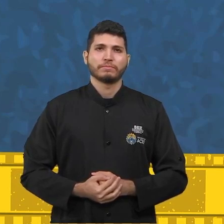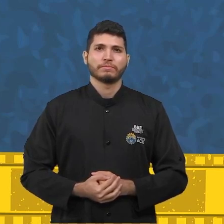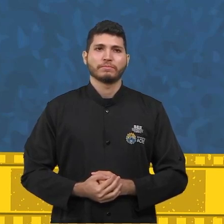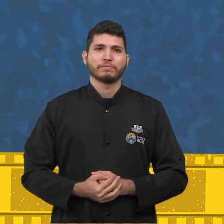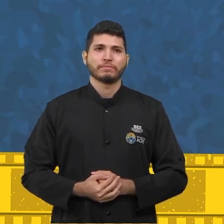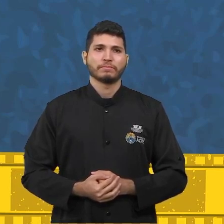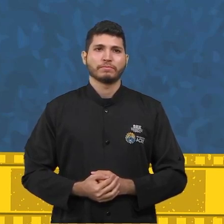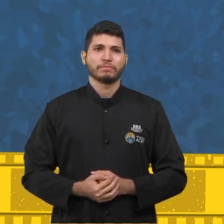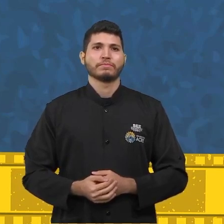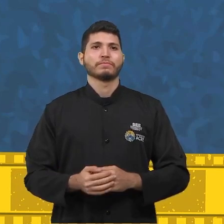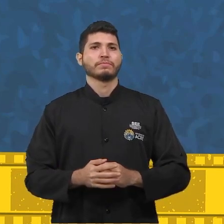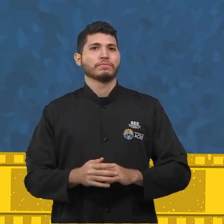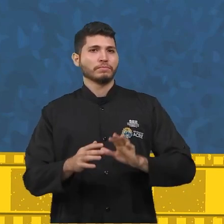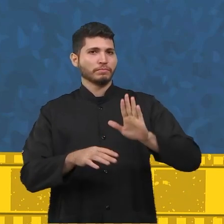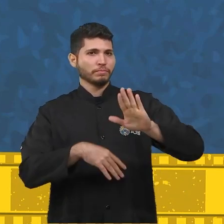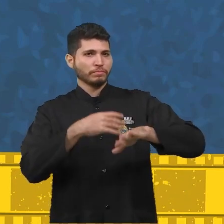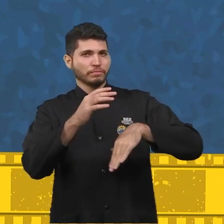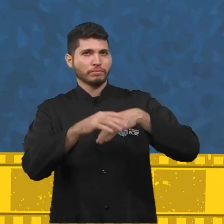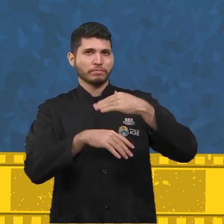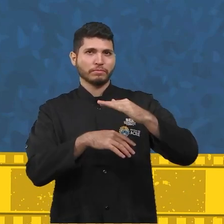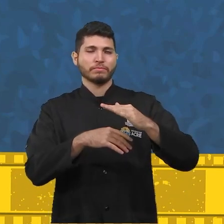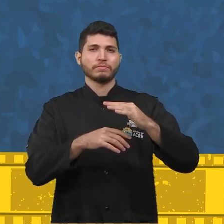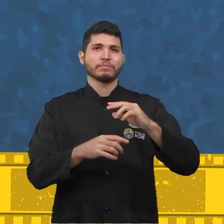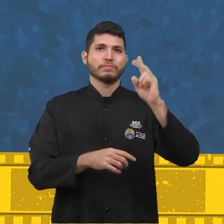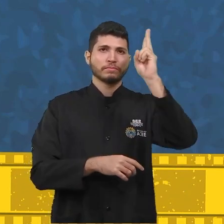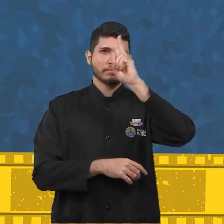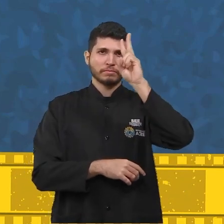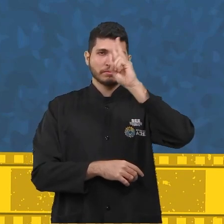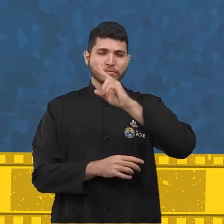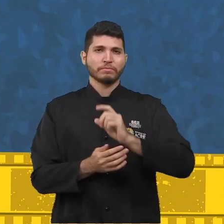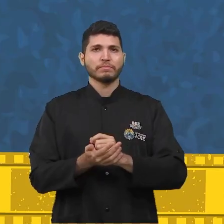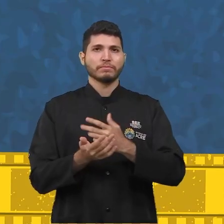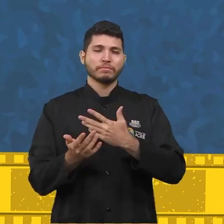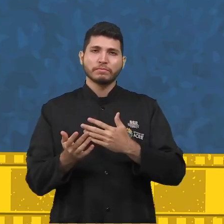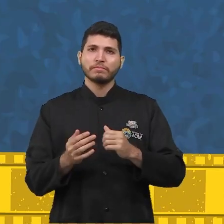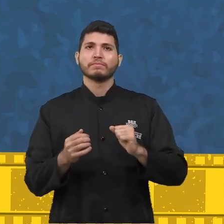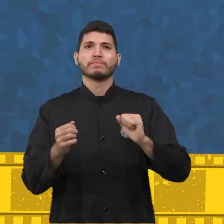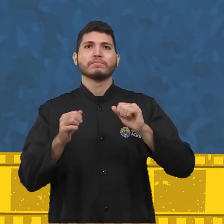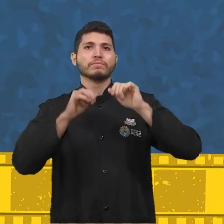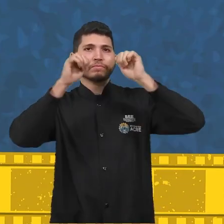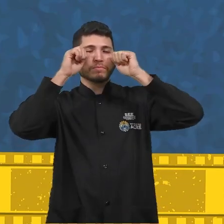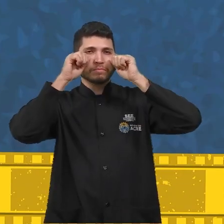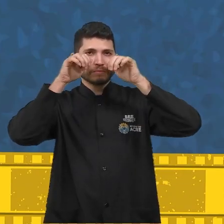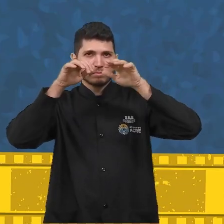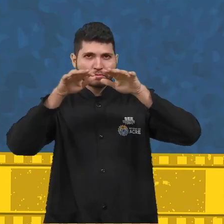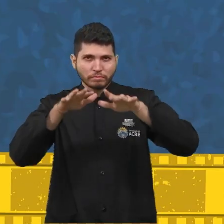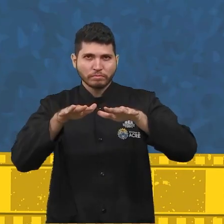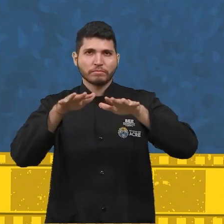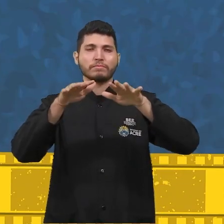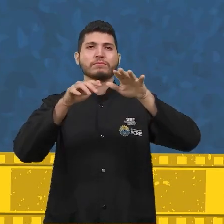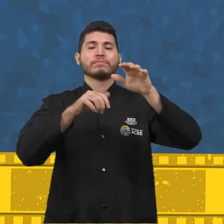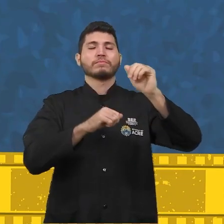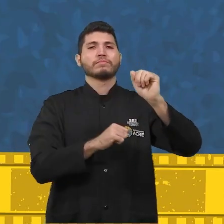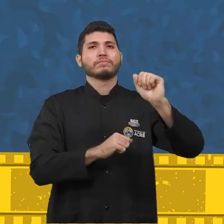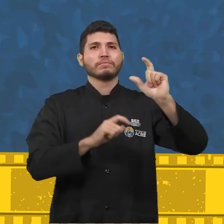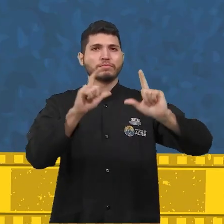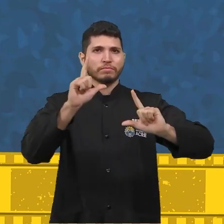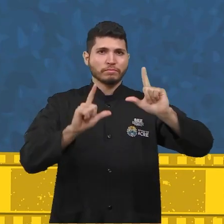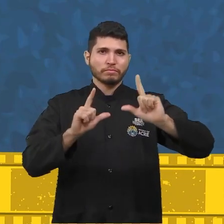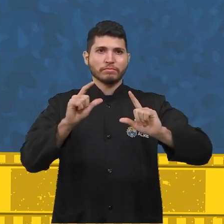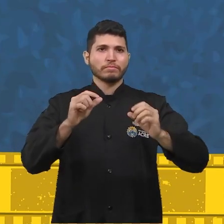Raízes e evolução histórica. A teledramaturgia brasileira, ela emergiu da transição das